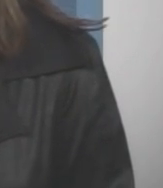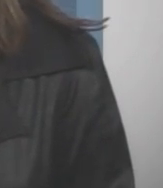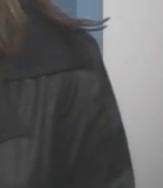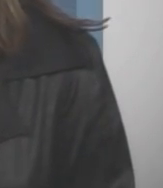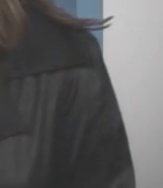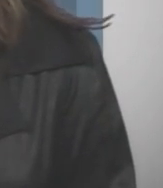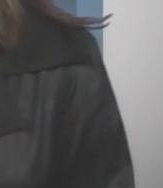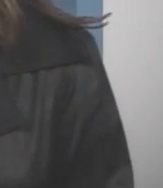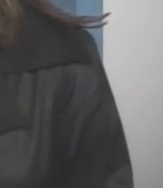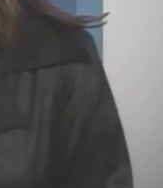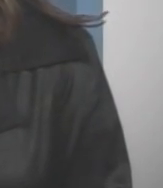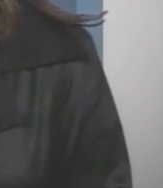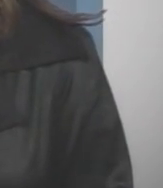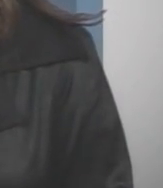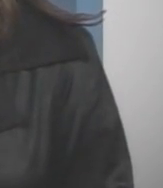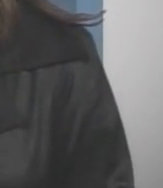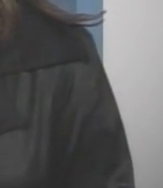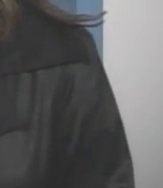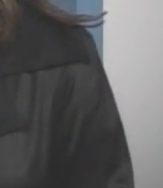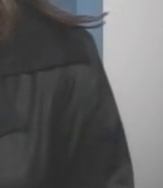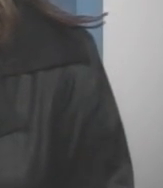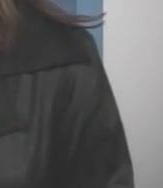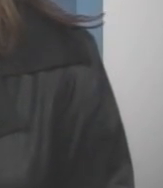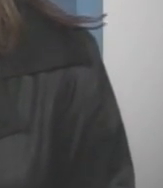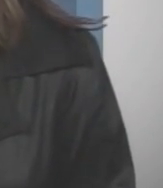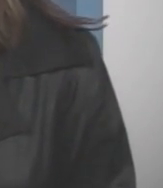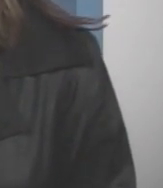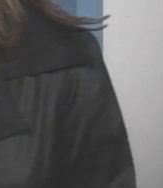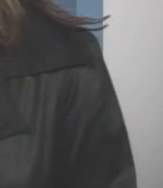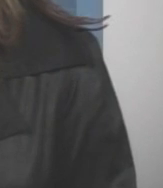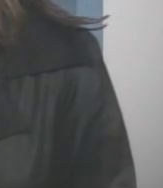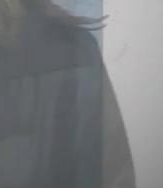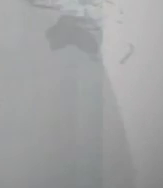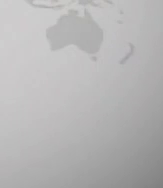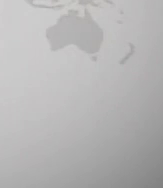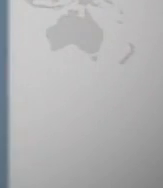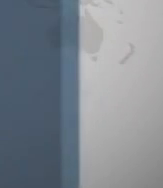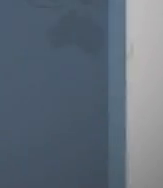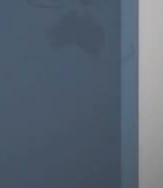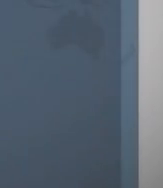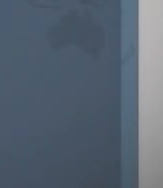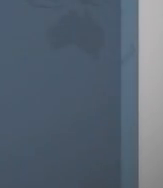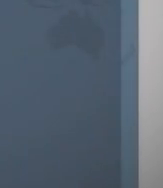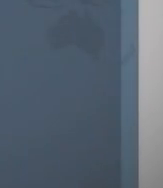da economia mundial. Continue com a gente, NBR, a TV do Governo Federal.